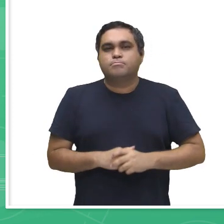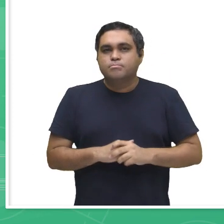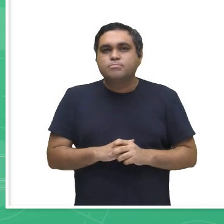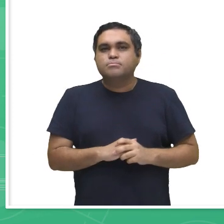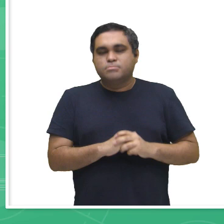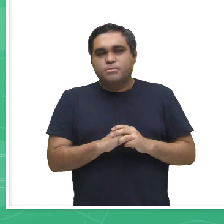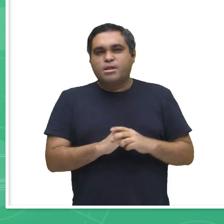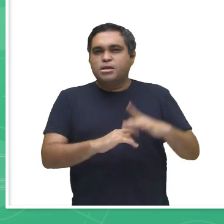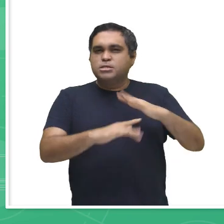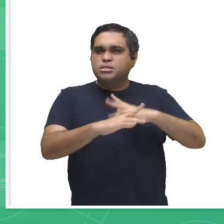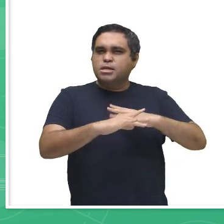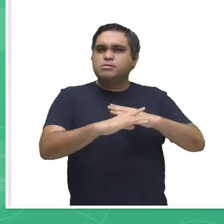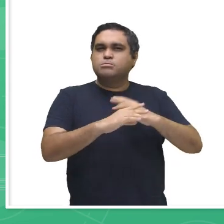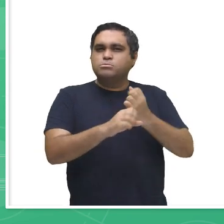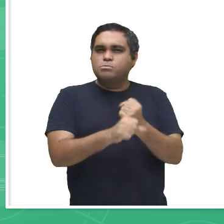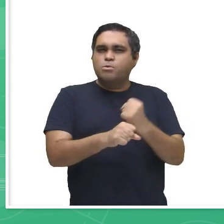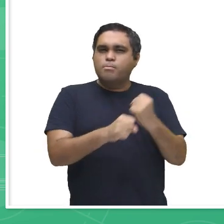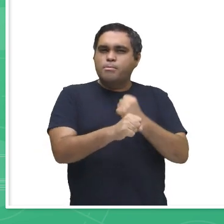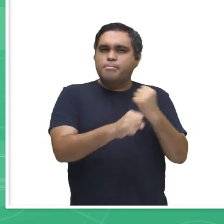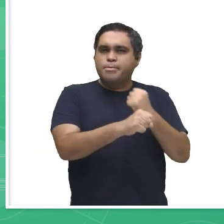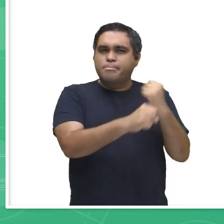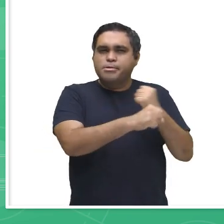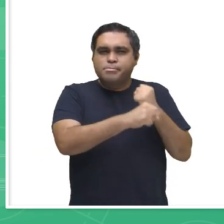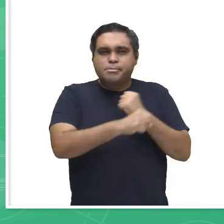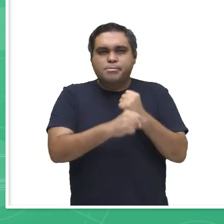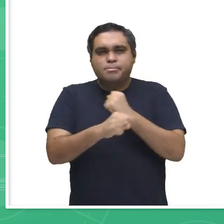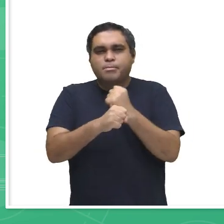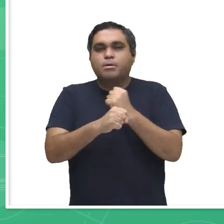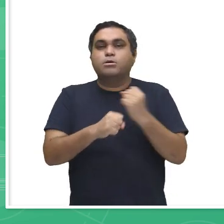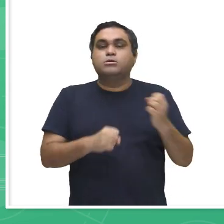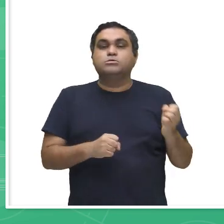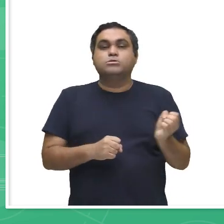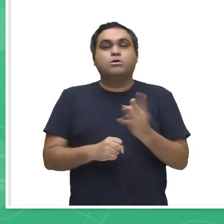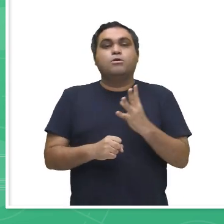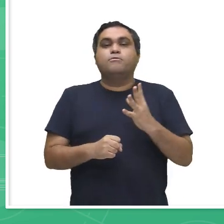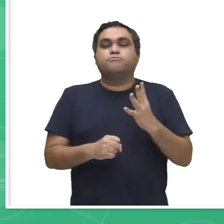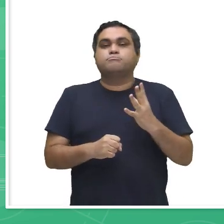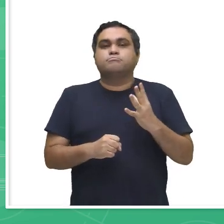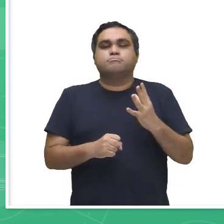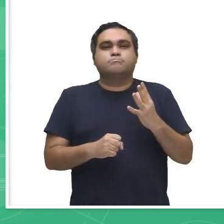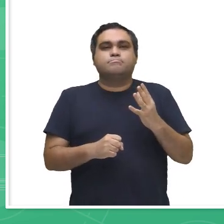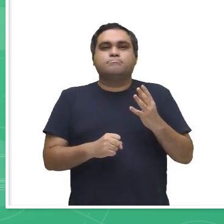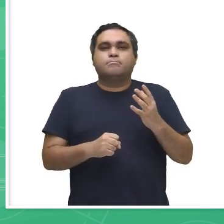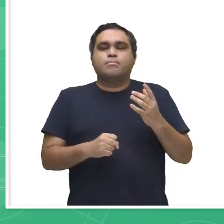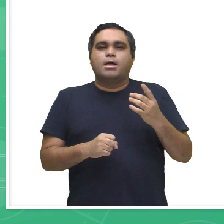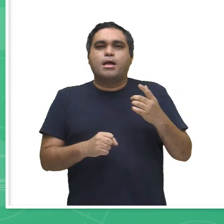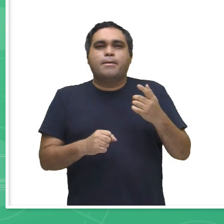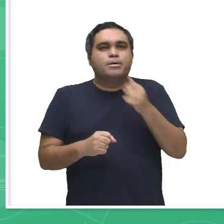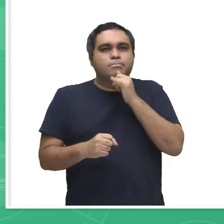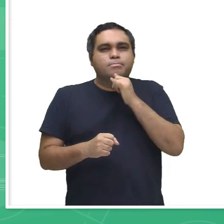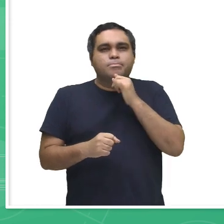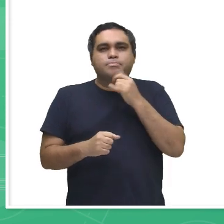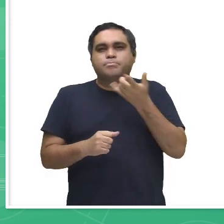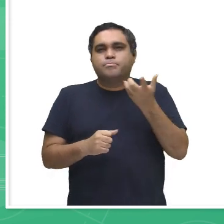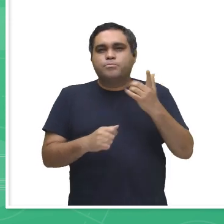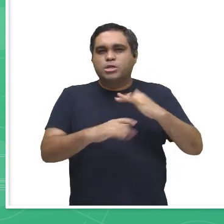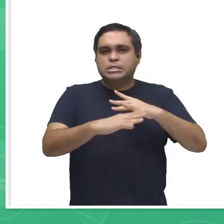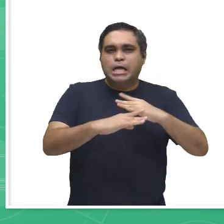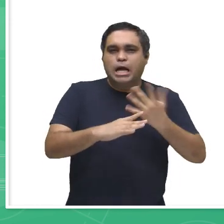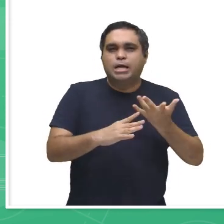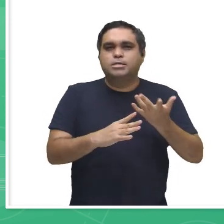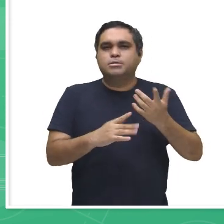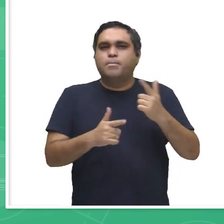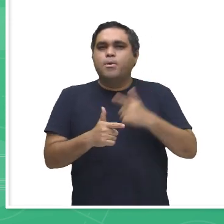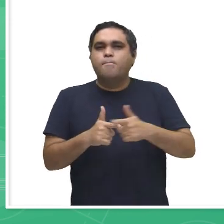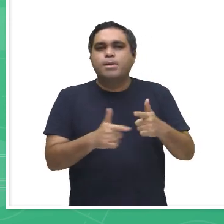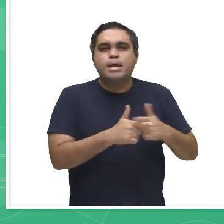ele leva a novos valores, às novas necessidades. É ou não é verdade? Né? Quando surge um bairro, quando